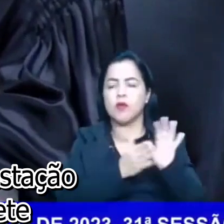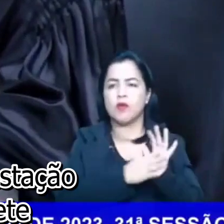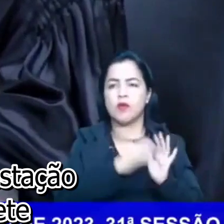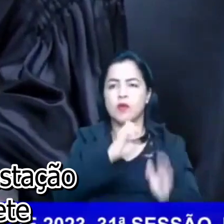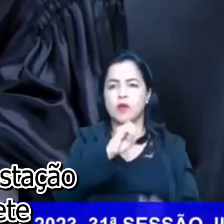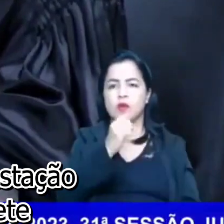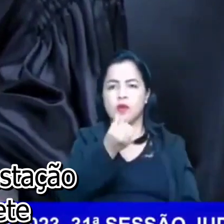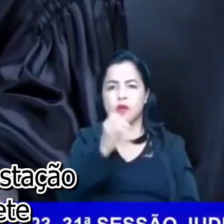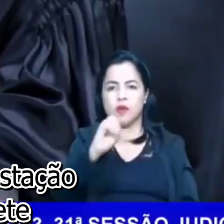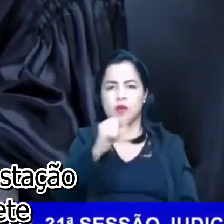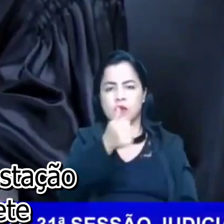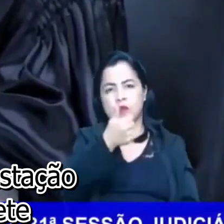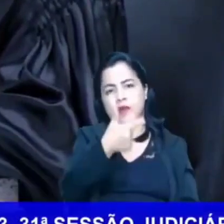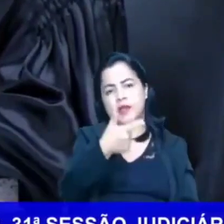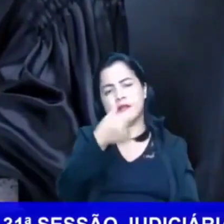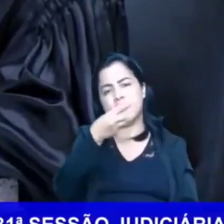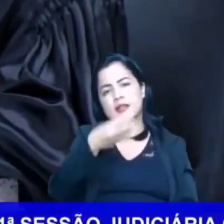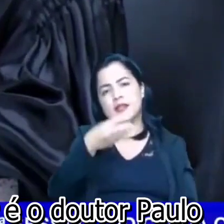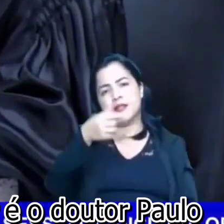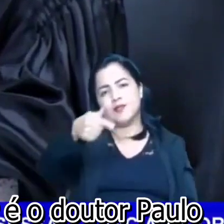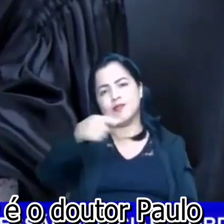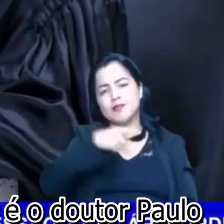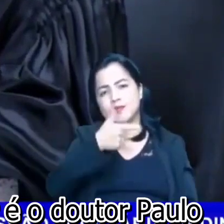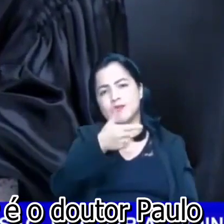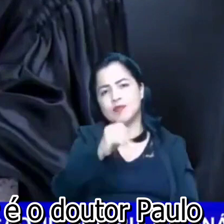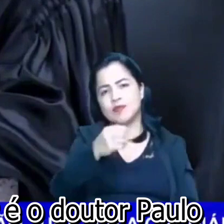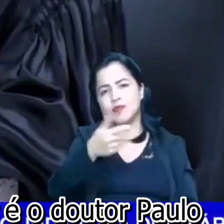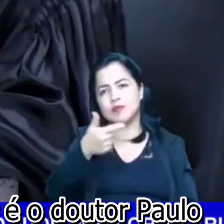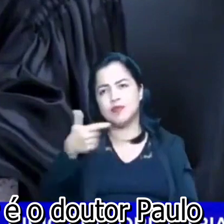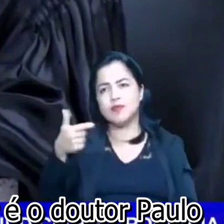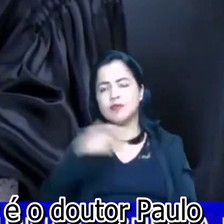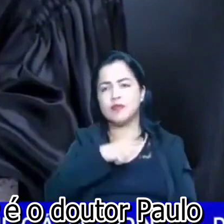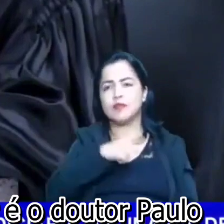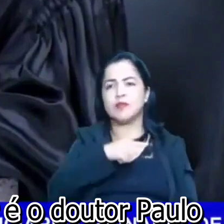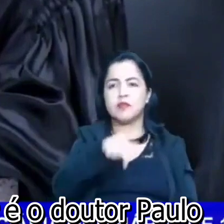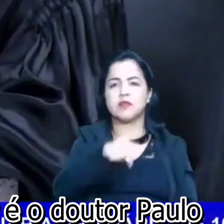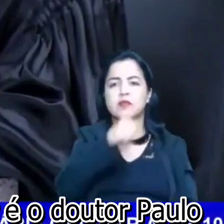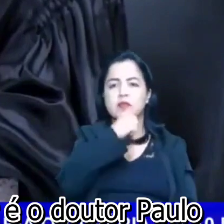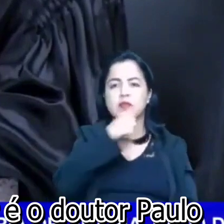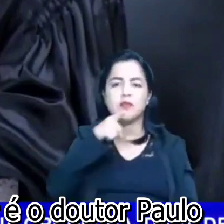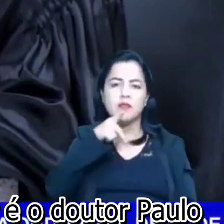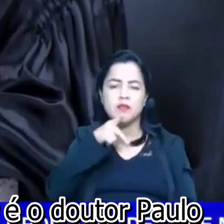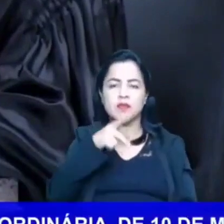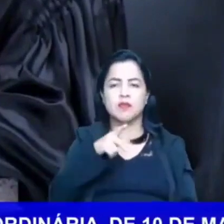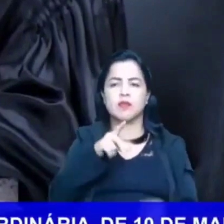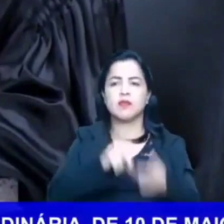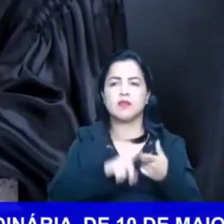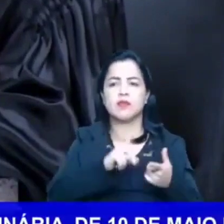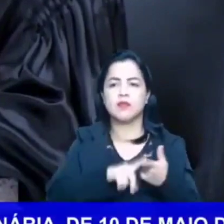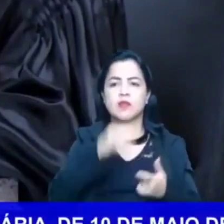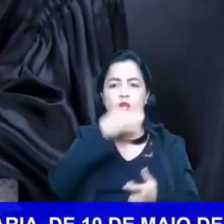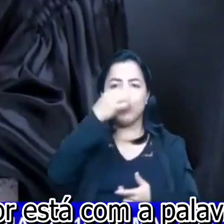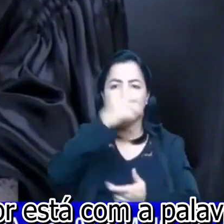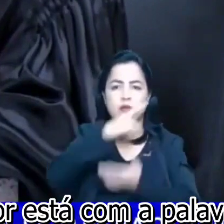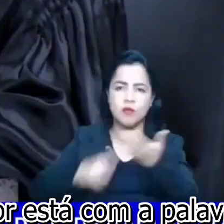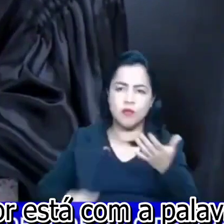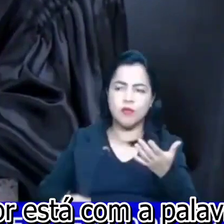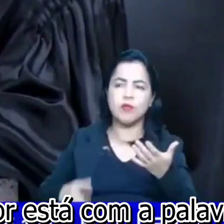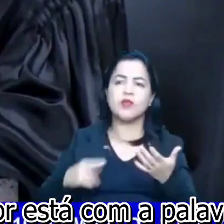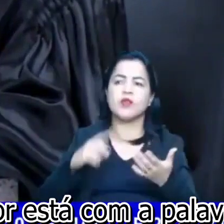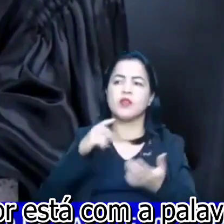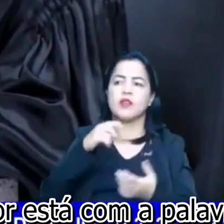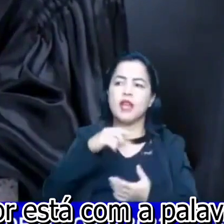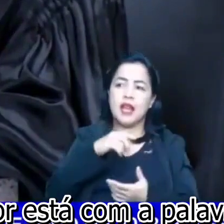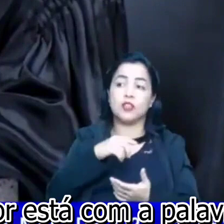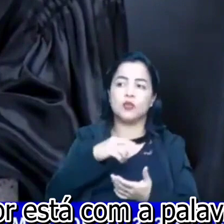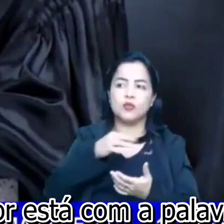contas 060-1237, de 2022, a origem é Macapá, o relator é o doutor Paulo, interessada é